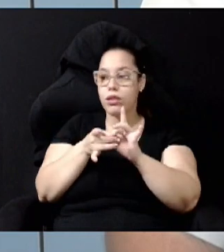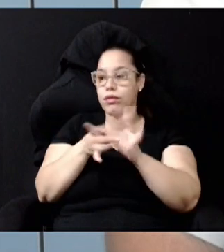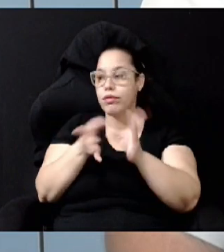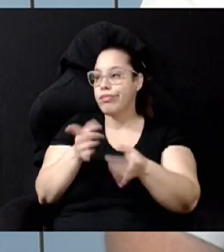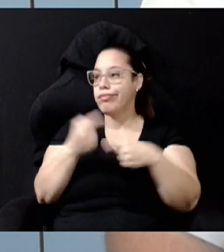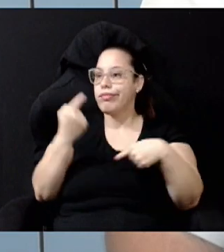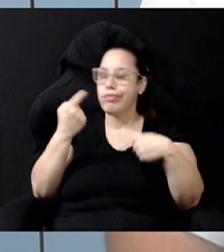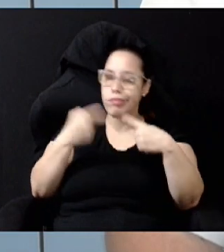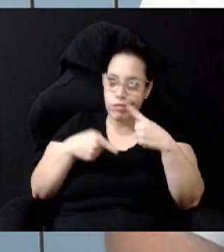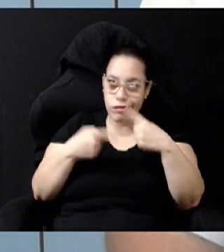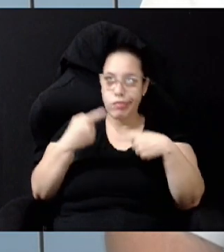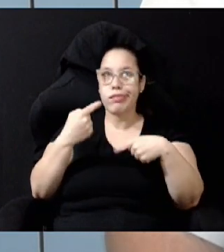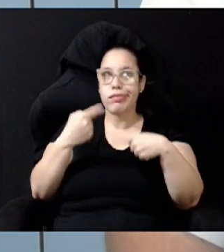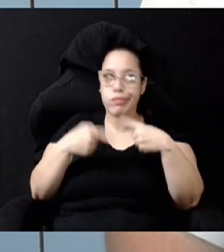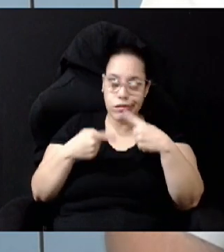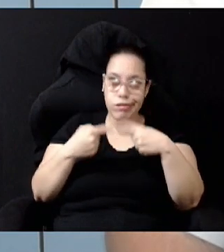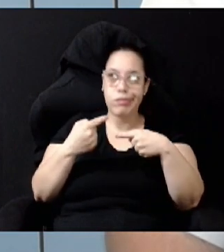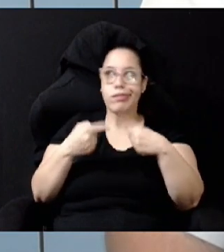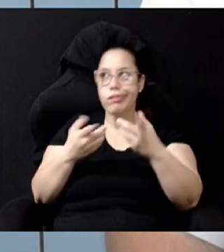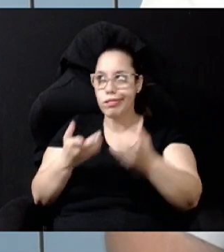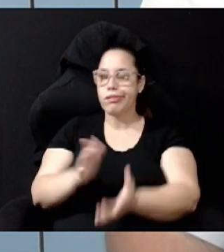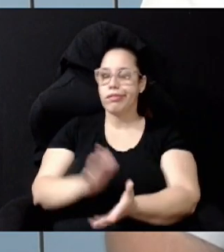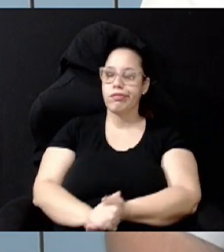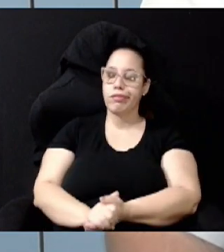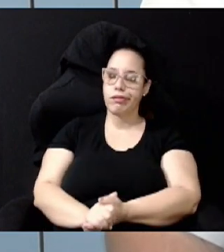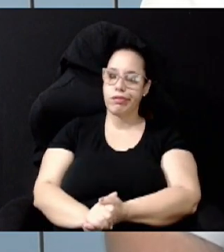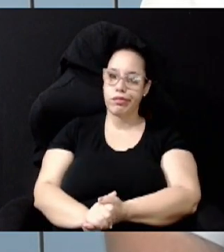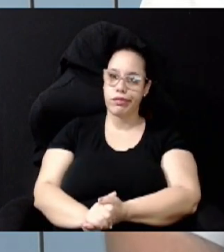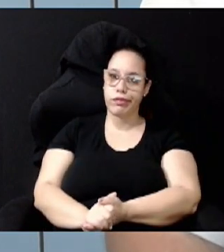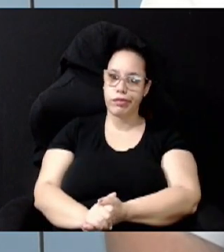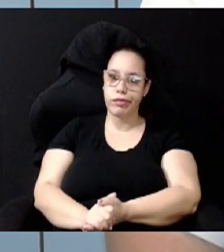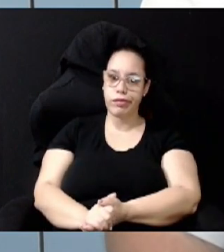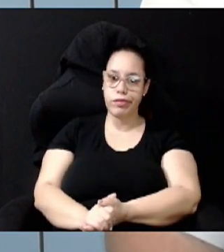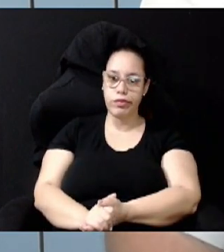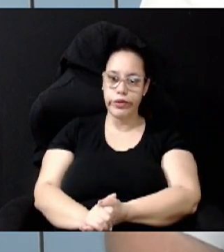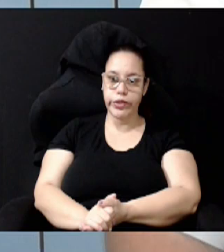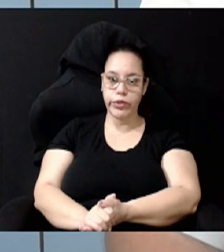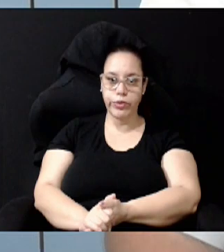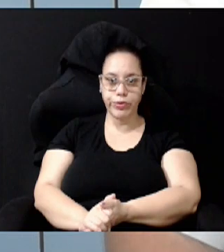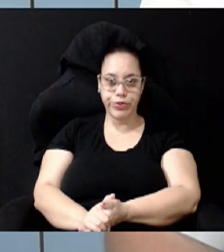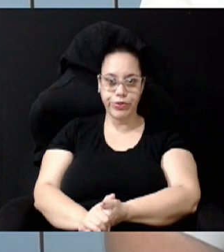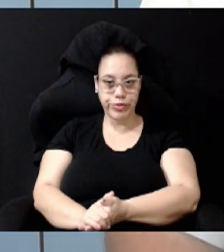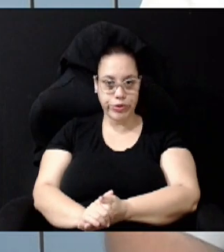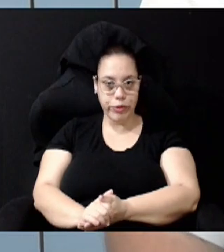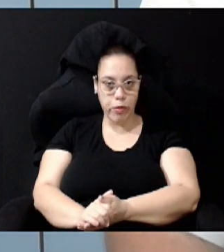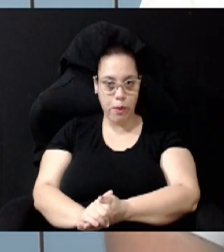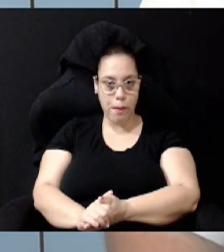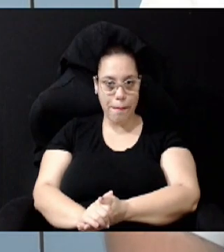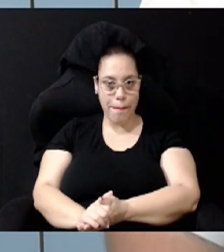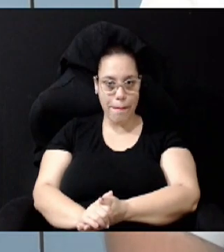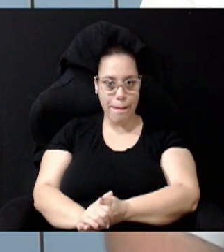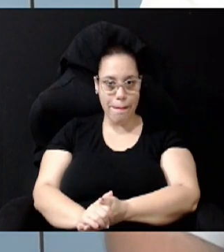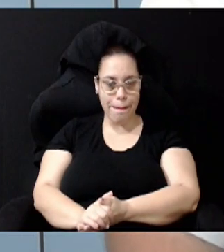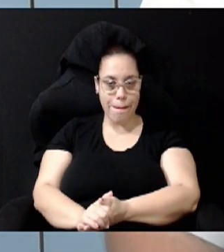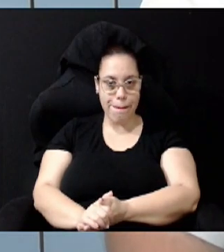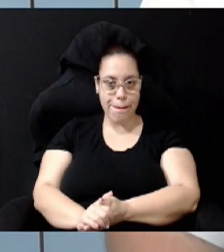ele passa muito, passa por fora daquilo que está